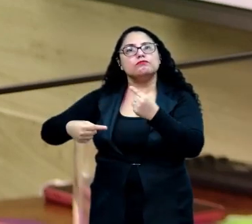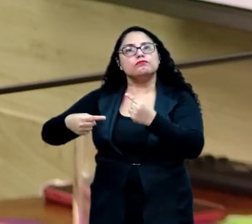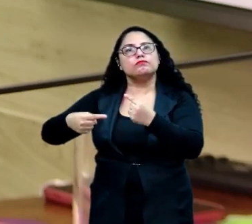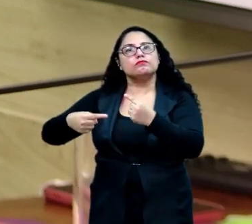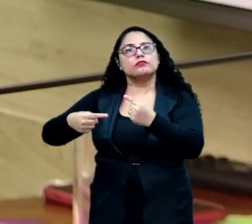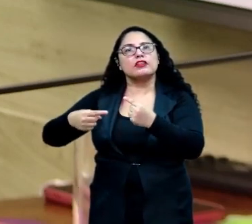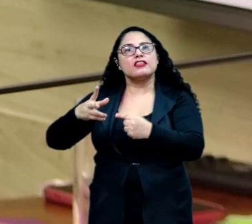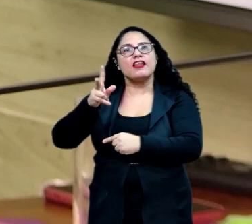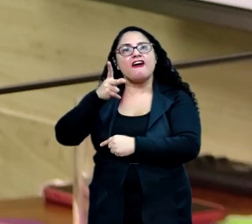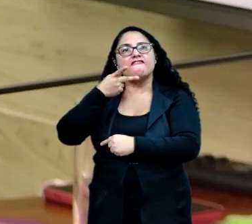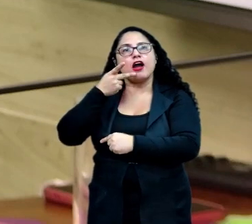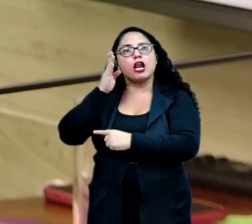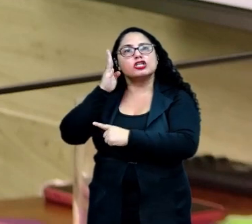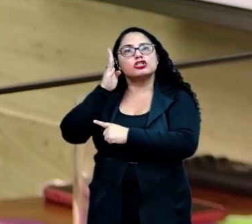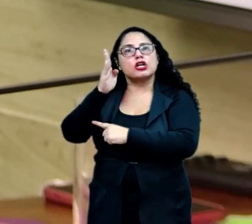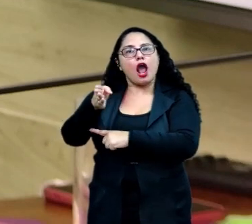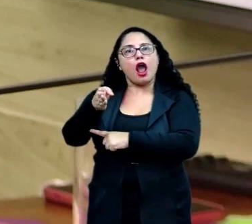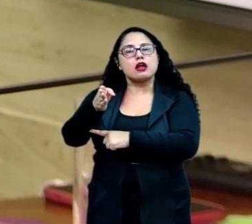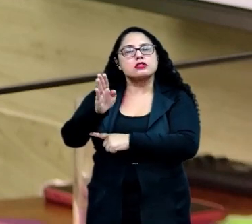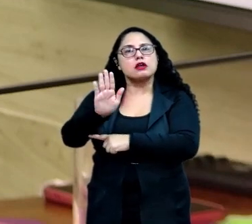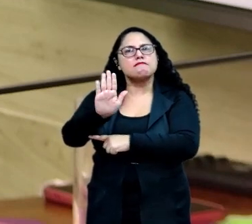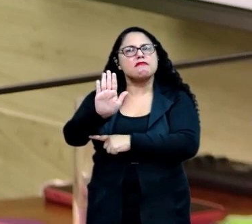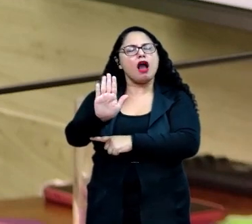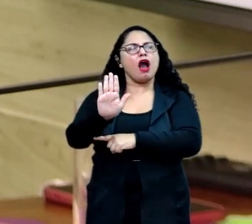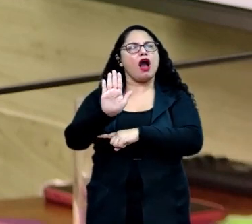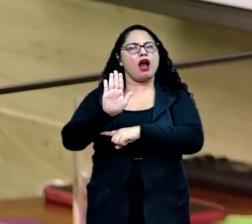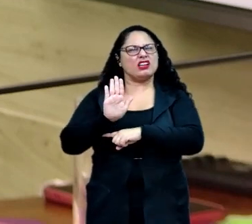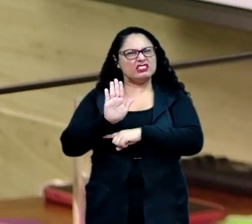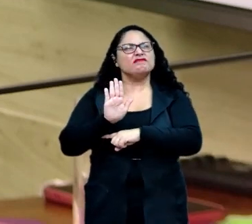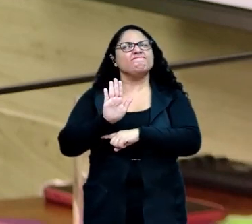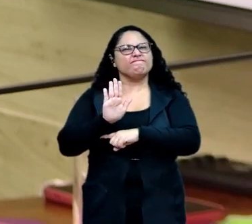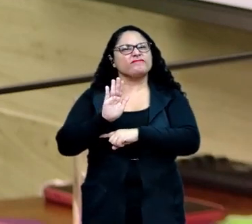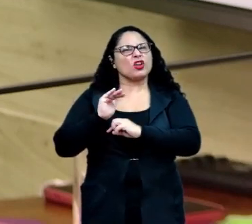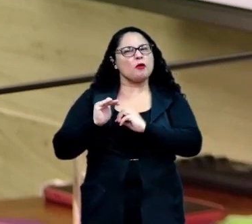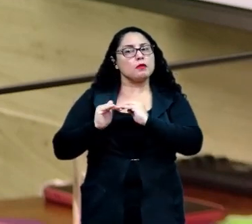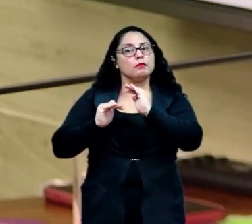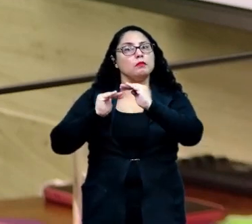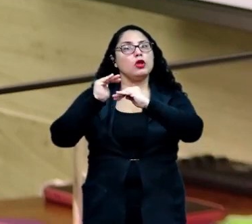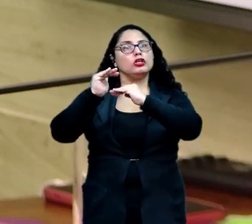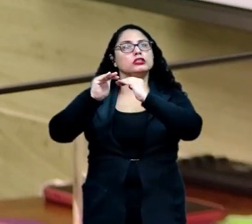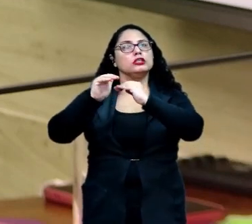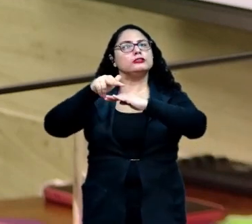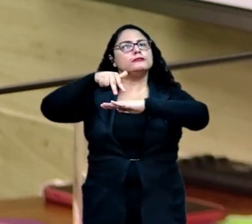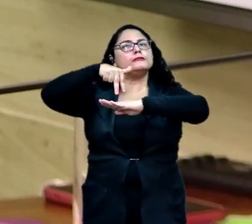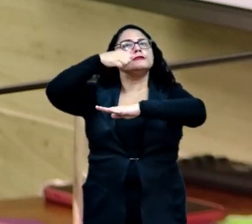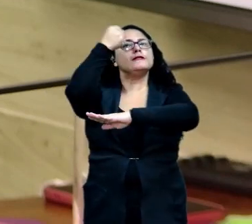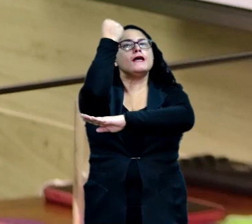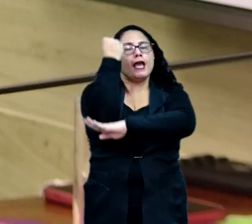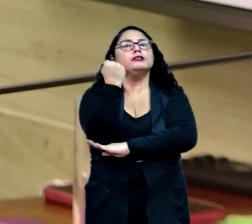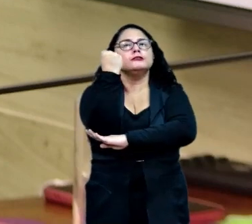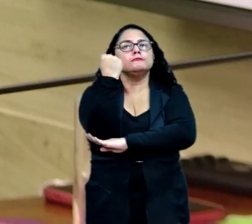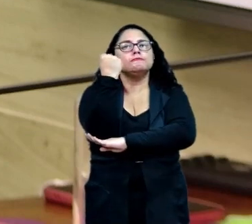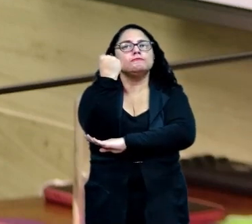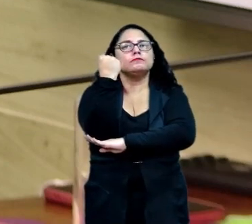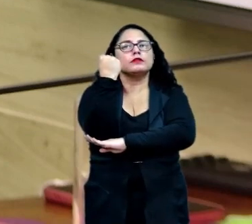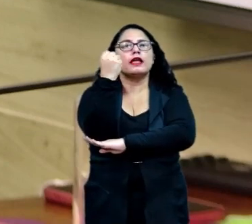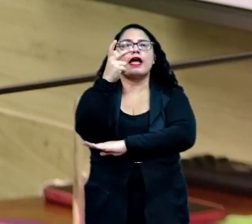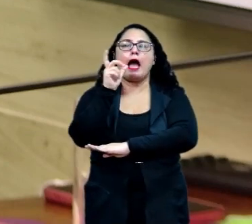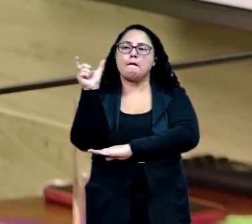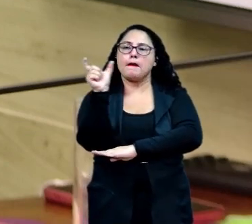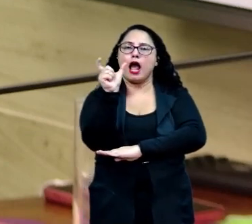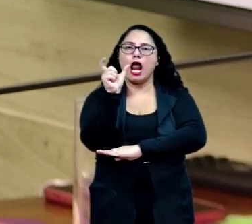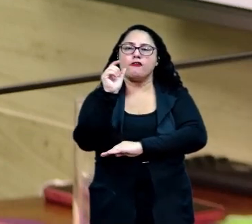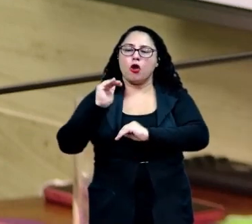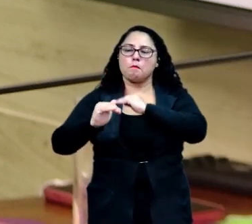da fala direta, mas é um processo de resistência. Pronto, a palavra é essa,